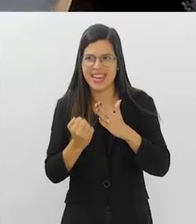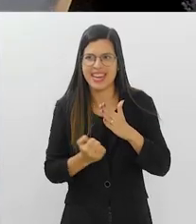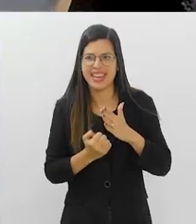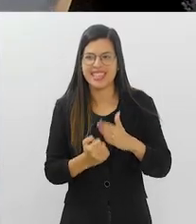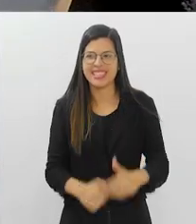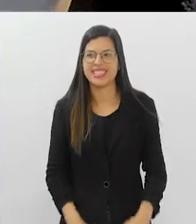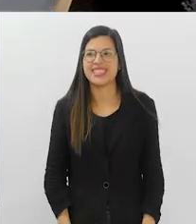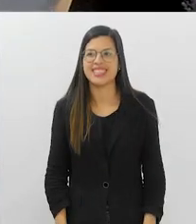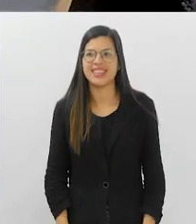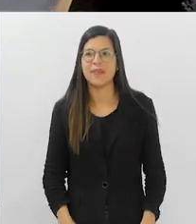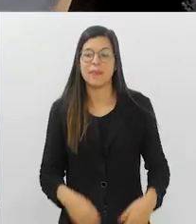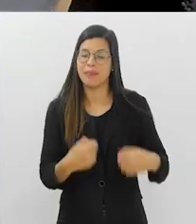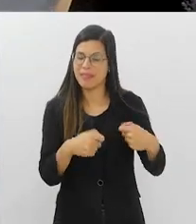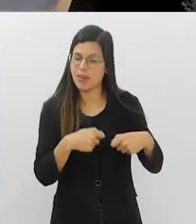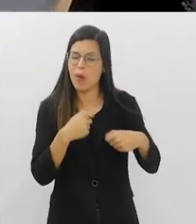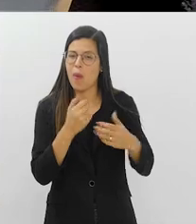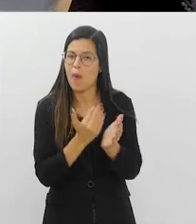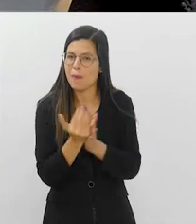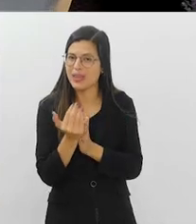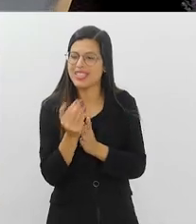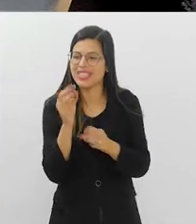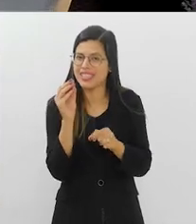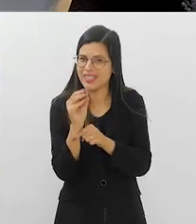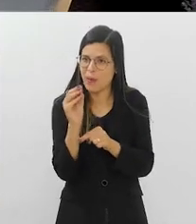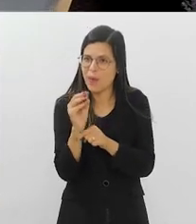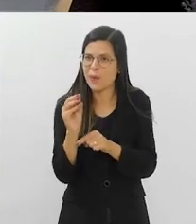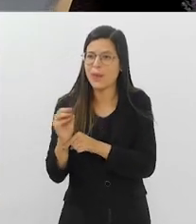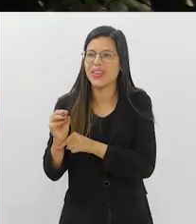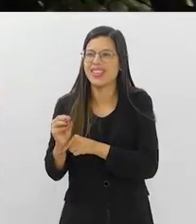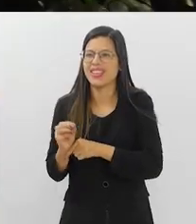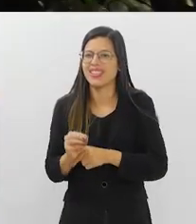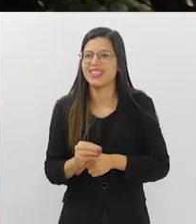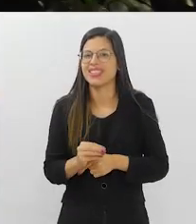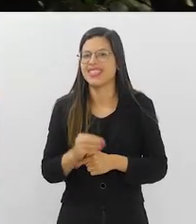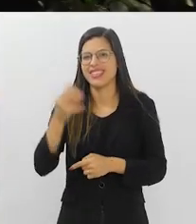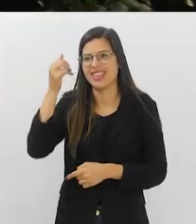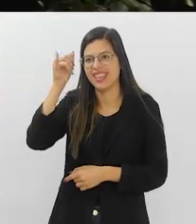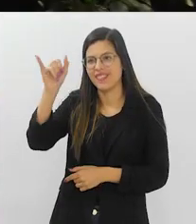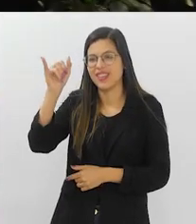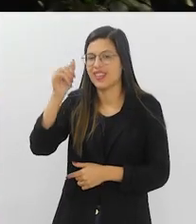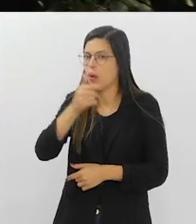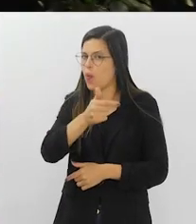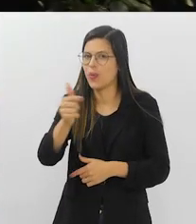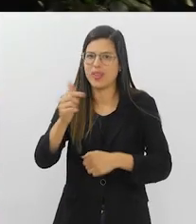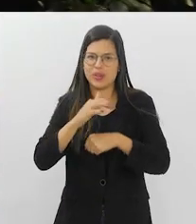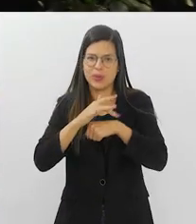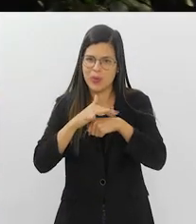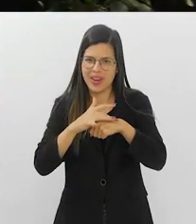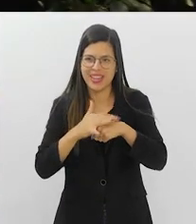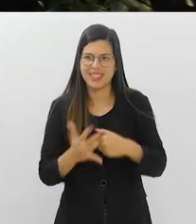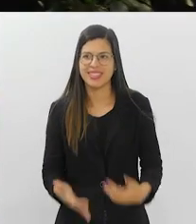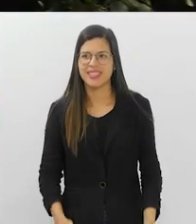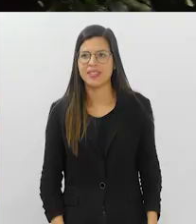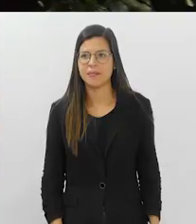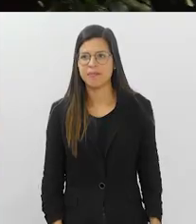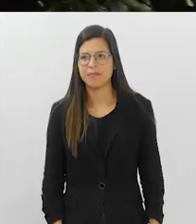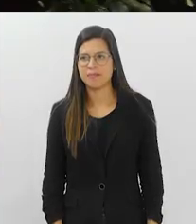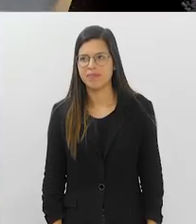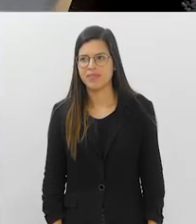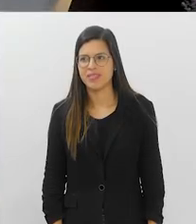O workaholic, né? já devia começar a se cuidar, né? Para não desenvolver nenhuma outra doença, né? Porque já é demais, né?